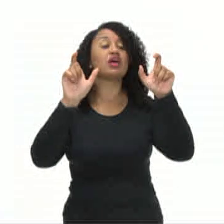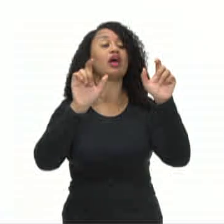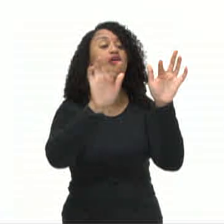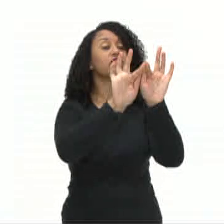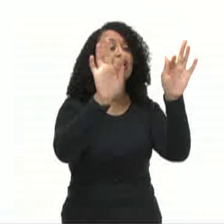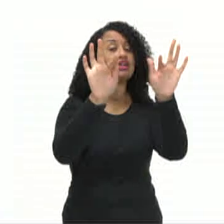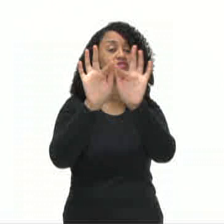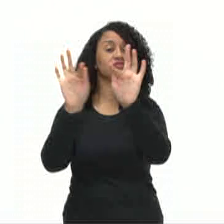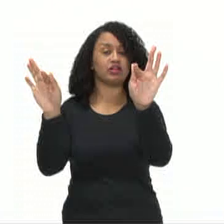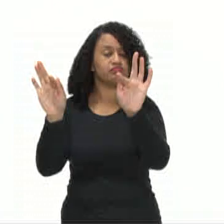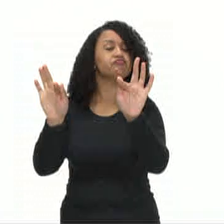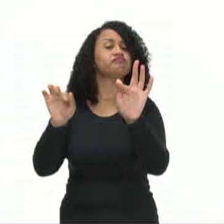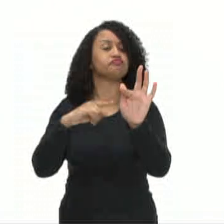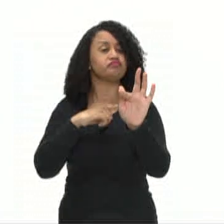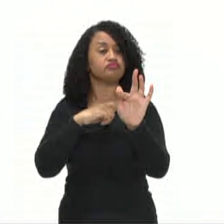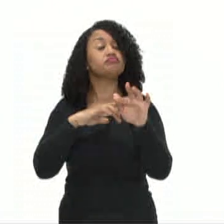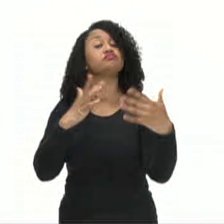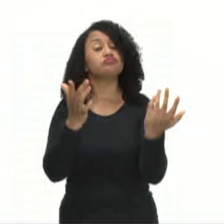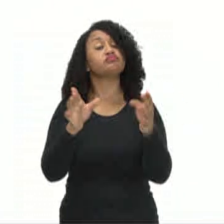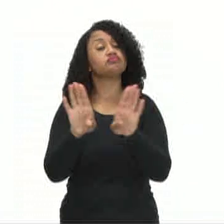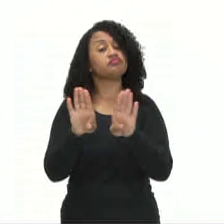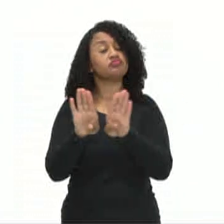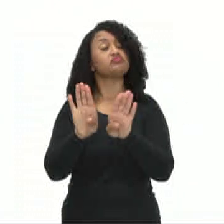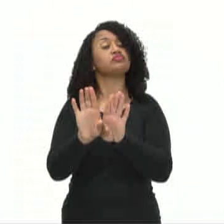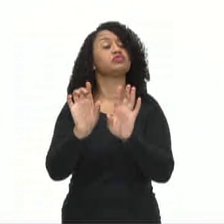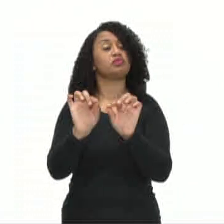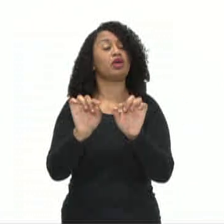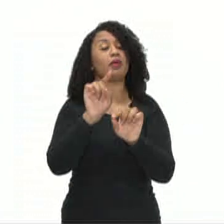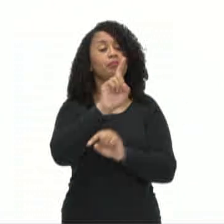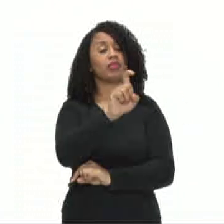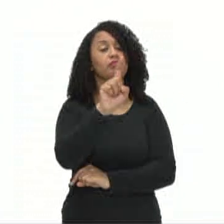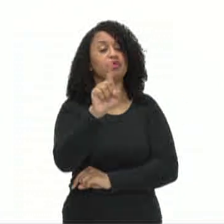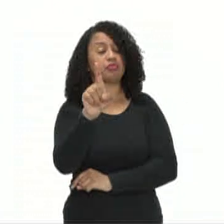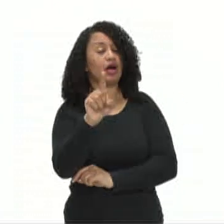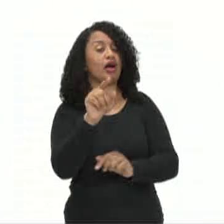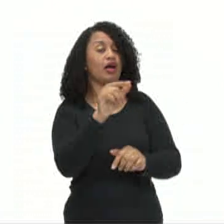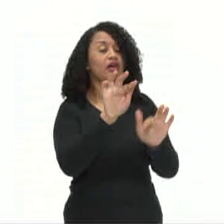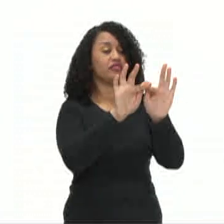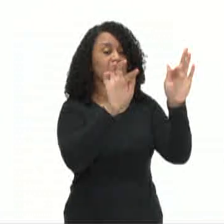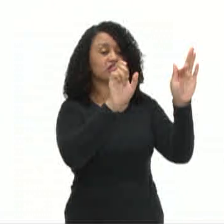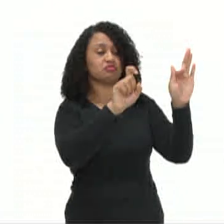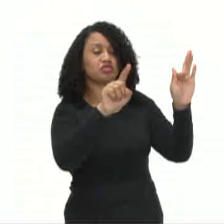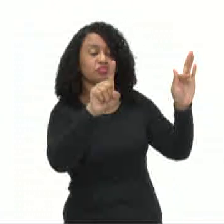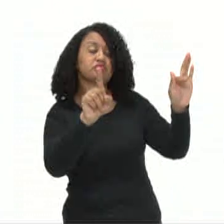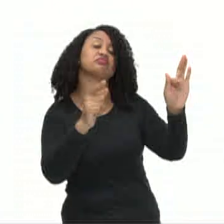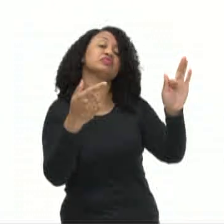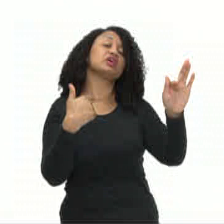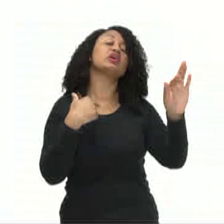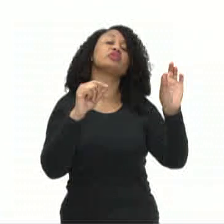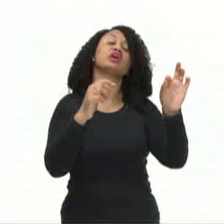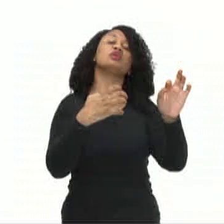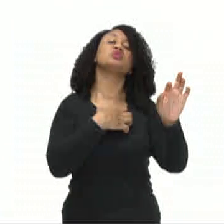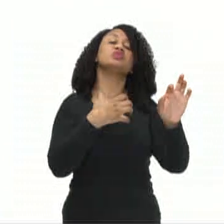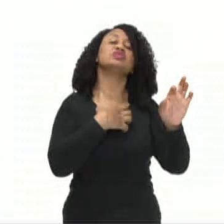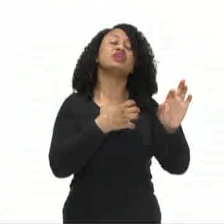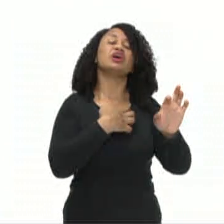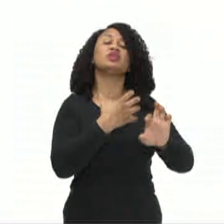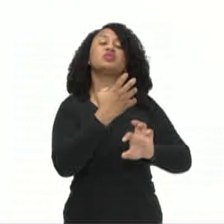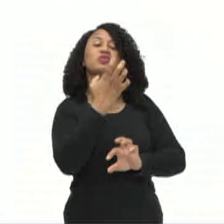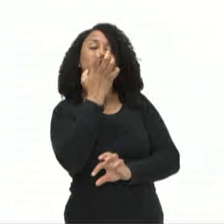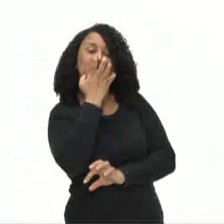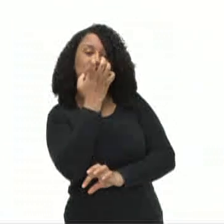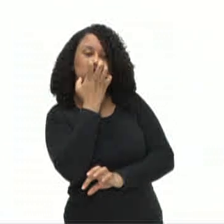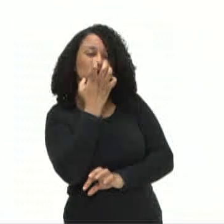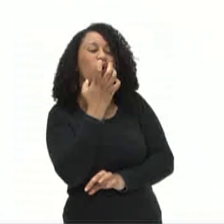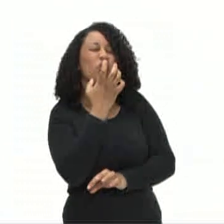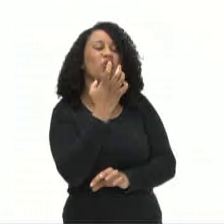uma das frases. Além disso, as reticências da primeira frase sugerem melhor o estado de espírito e